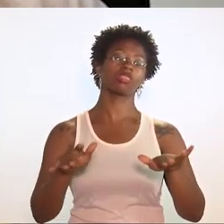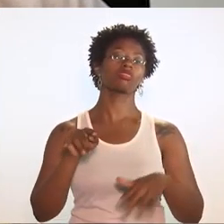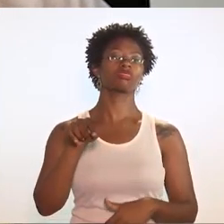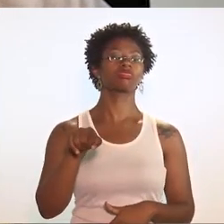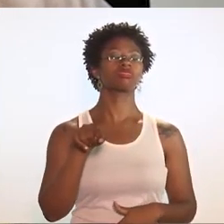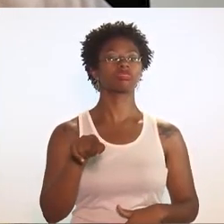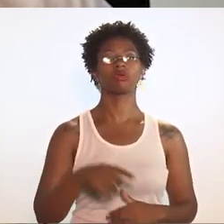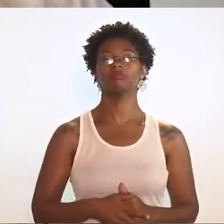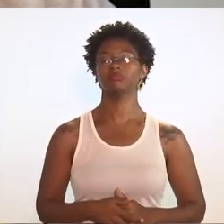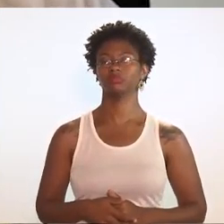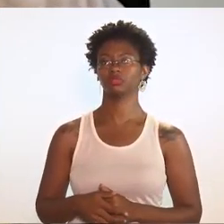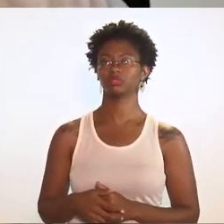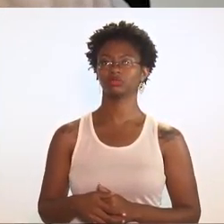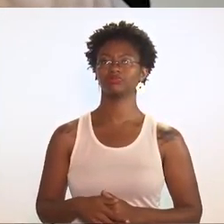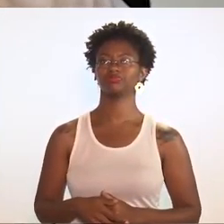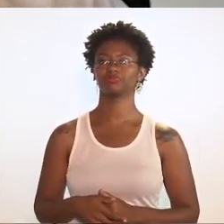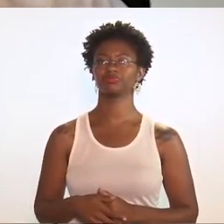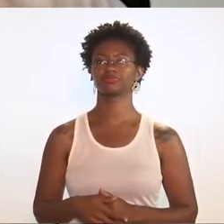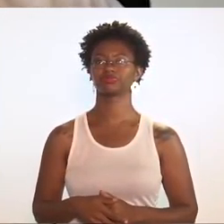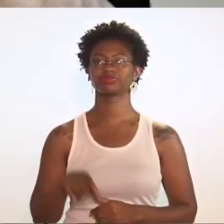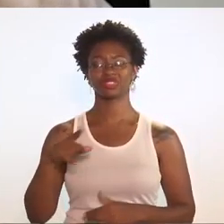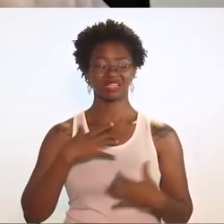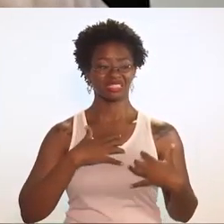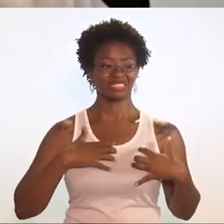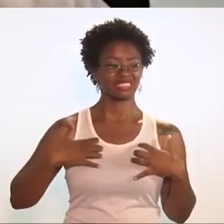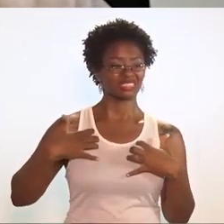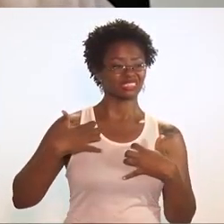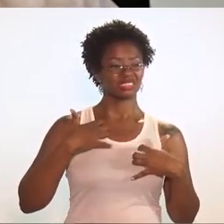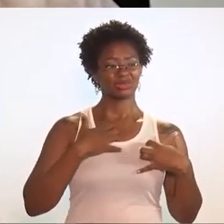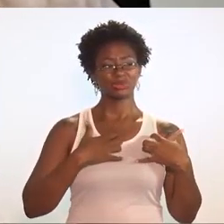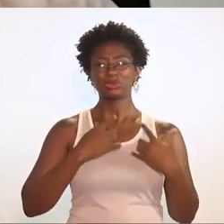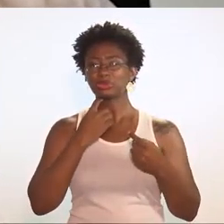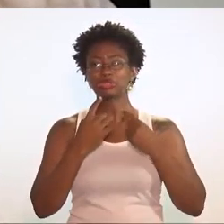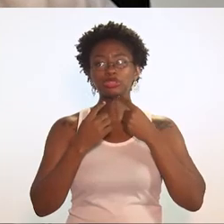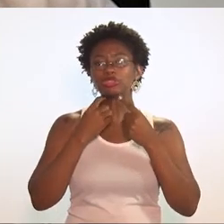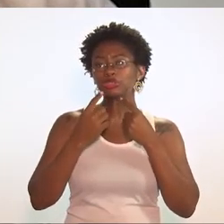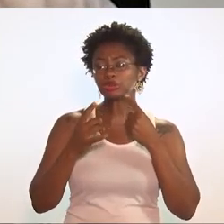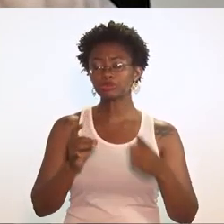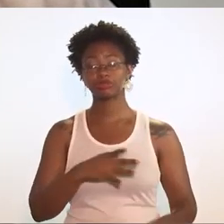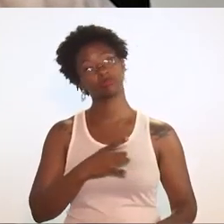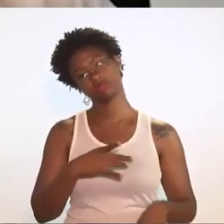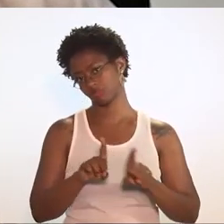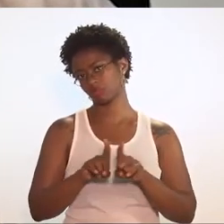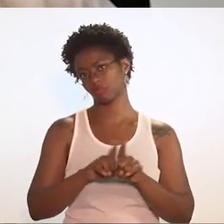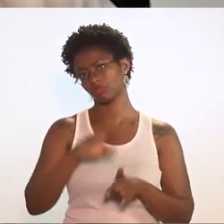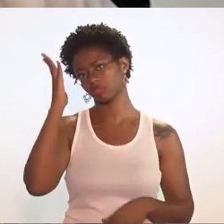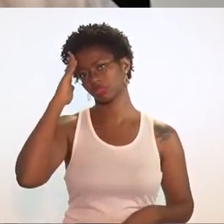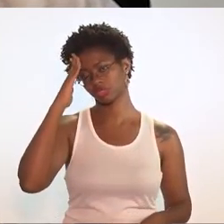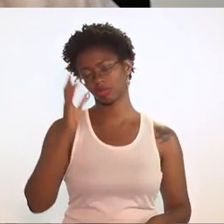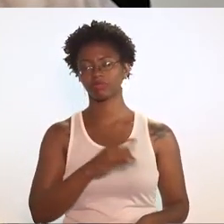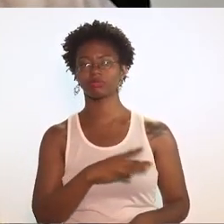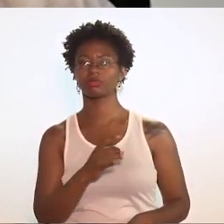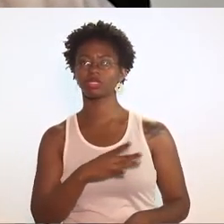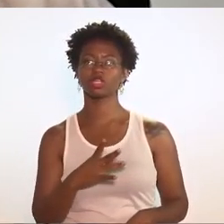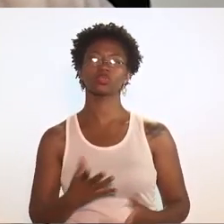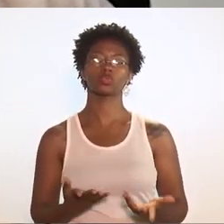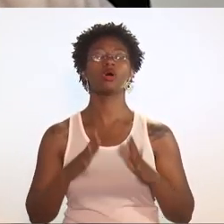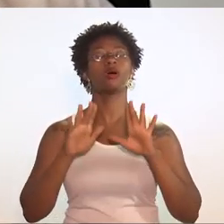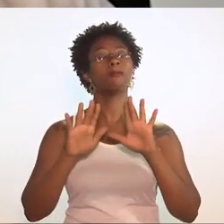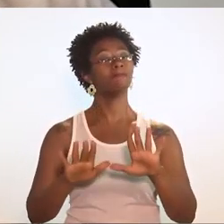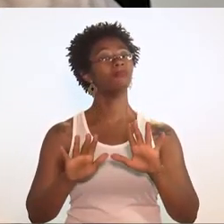ideia, Carlos Alberto, de 99% a certificação. E isso é algo